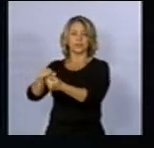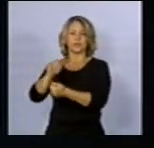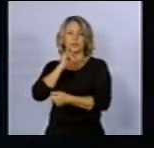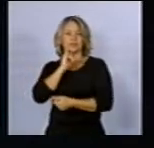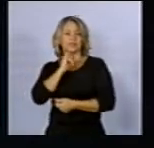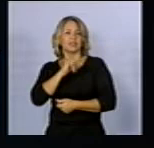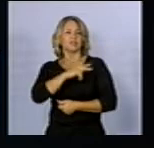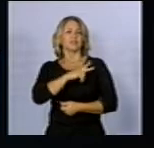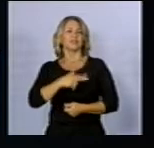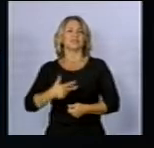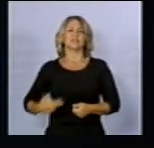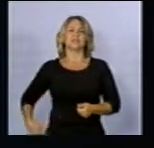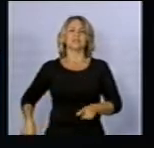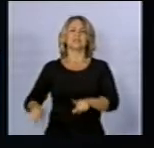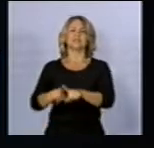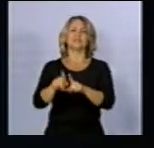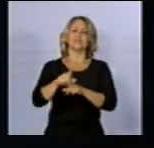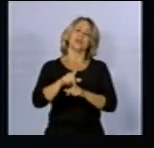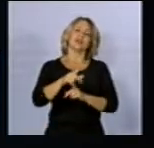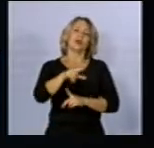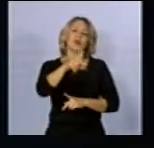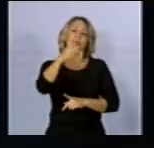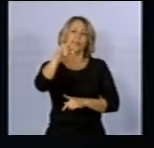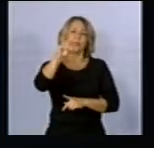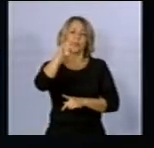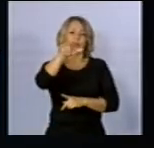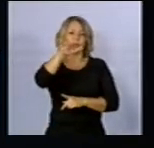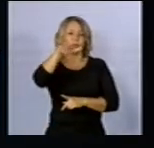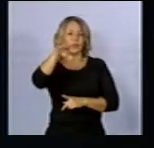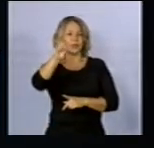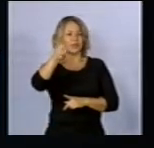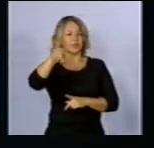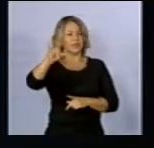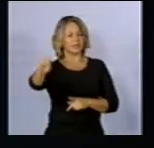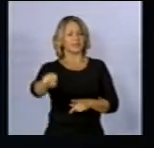Zelândia, Polônia, Noruega, Suíça, Alemanha,